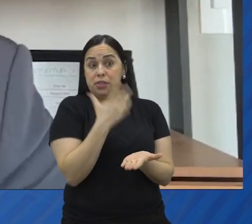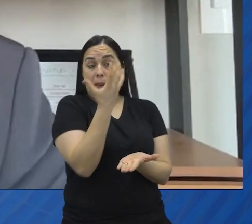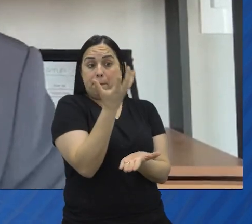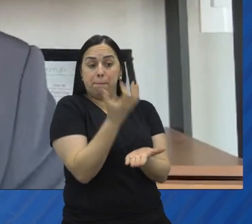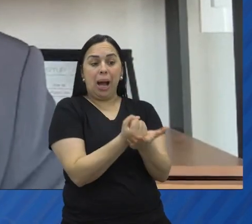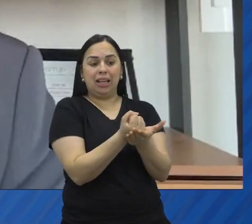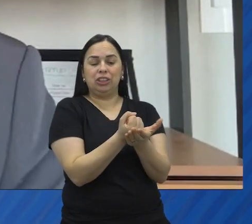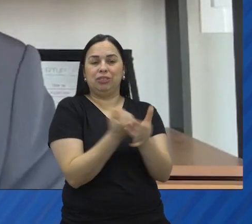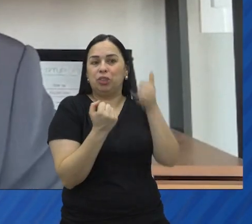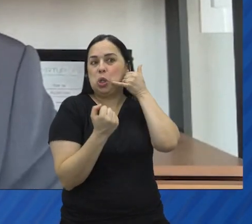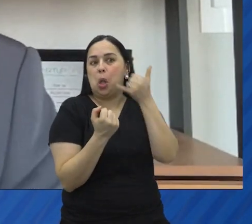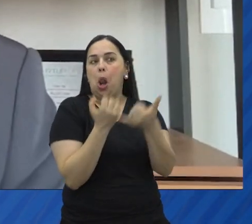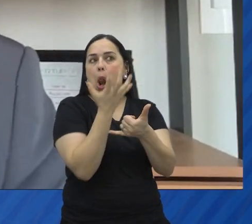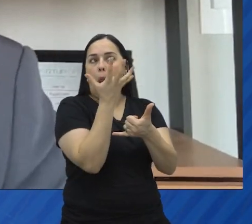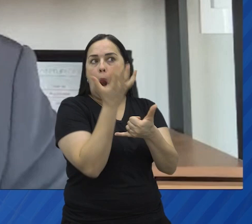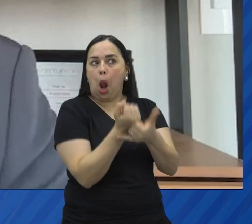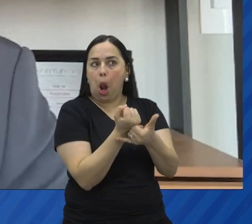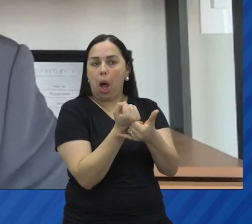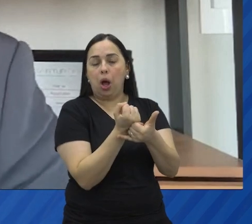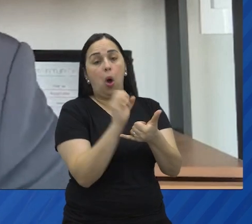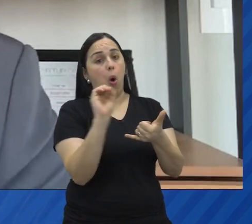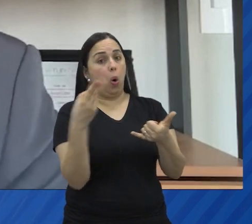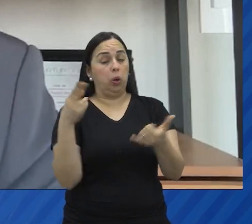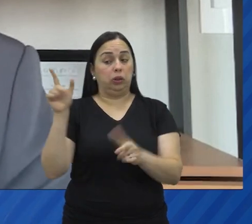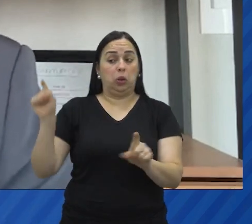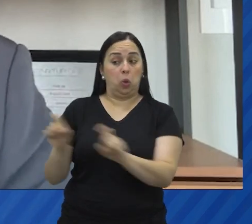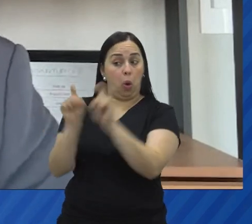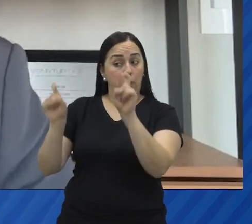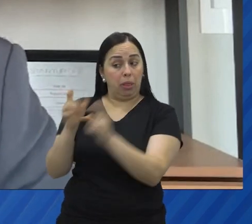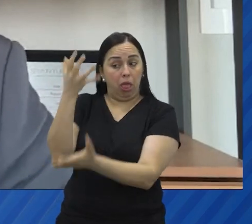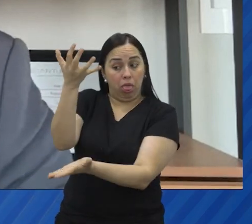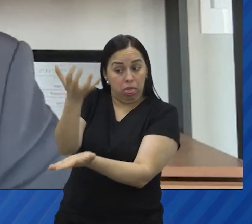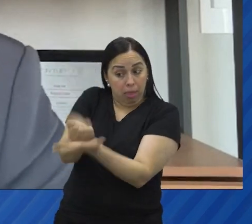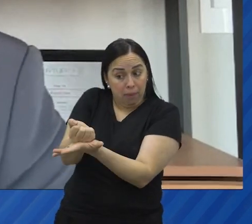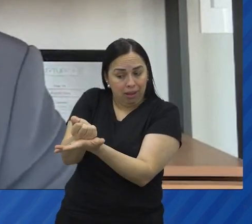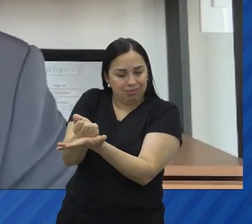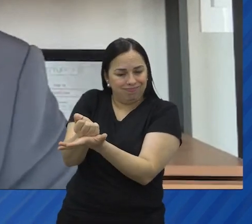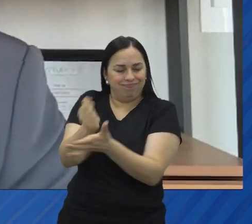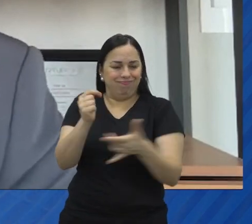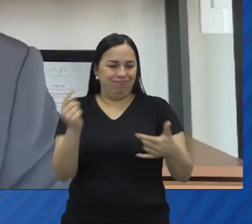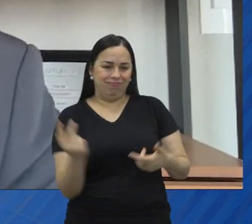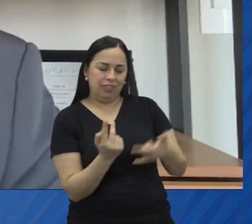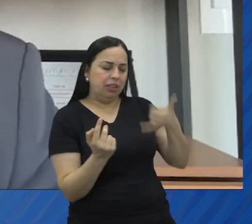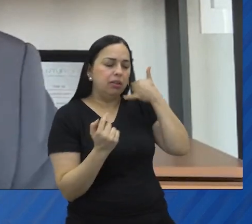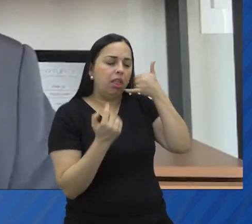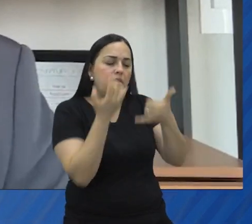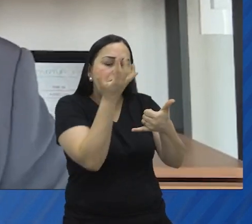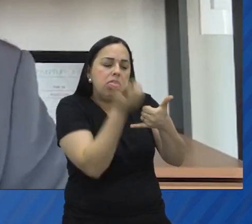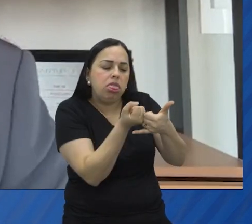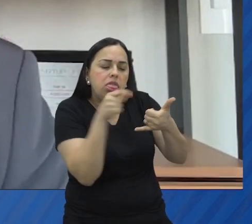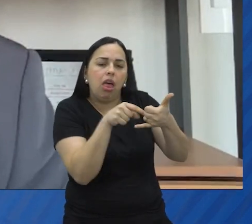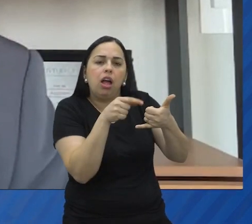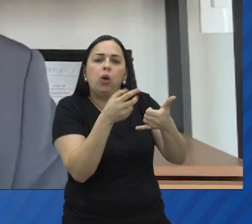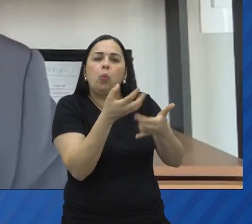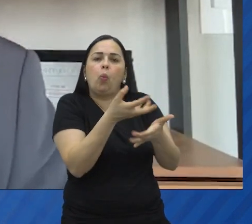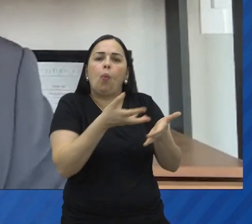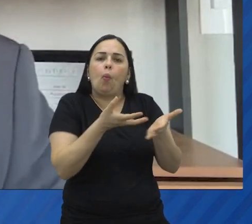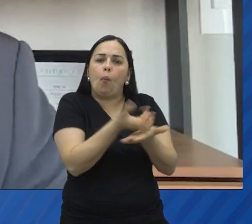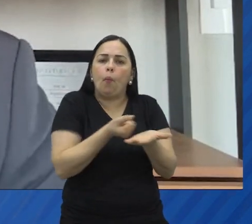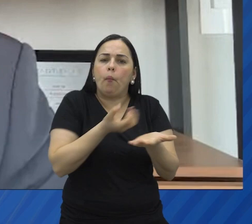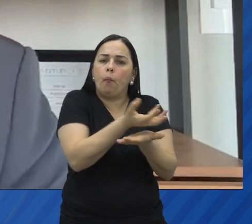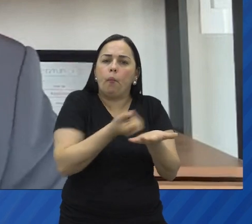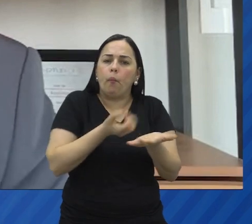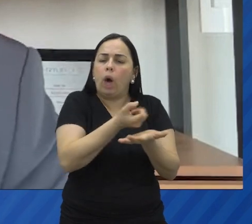entram nos nossos dispositivos, seja no seu computador, seja no seu celular, que tem ali algumas finalidades,